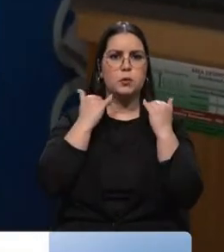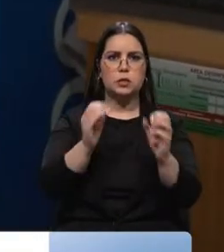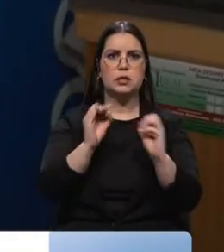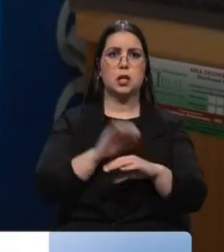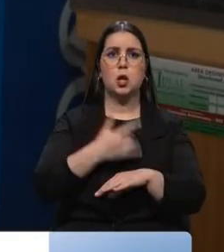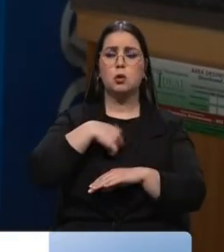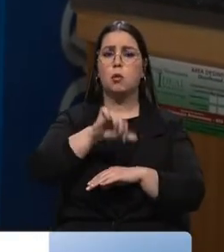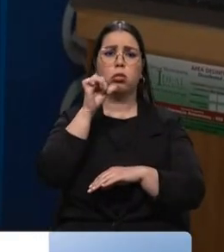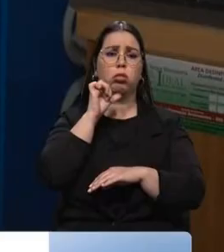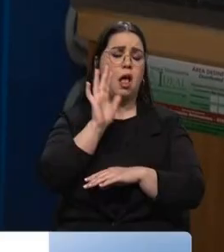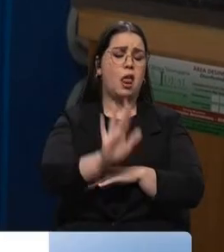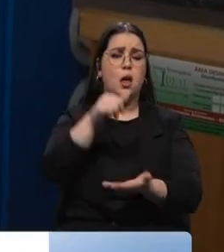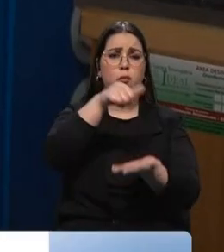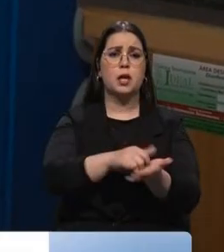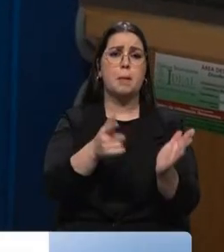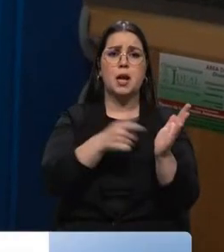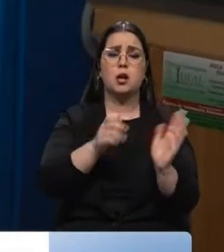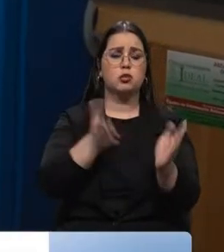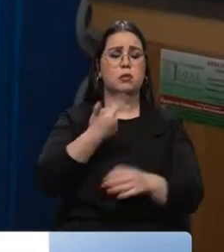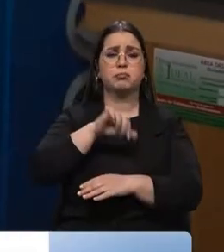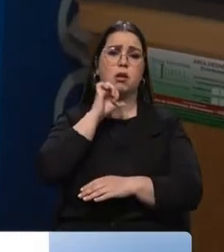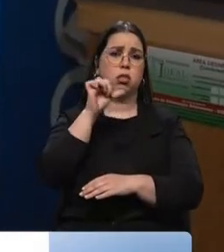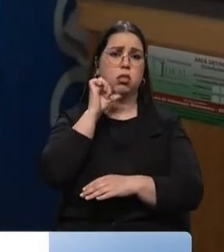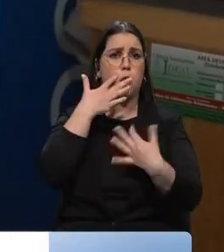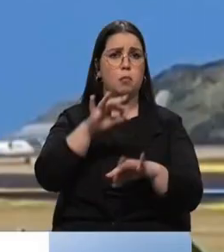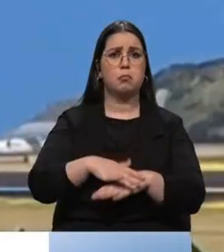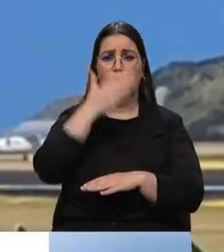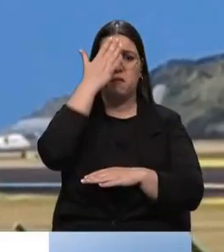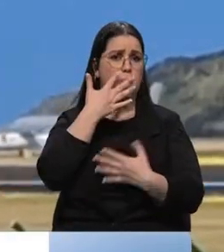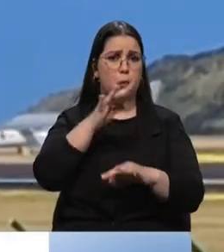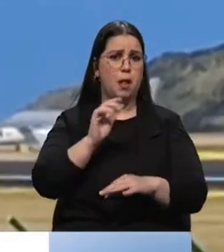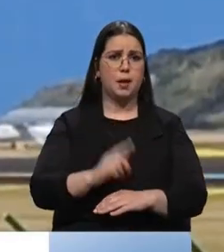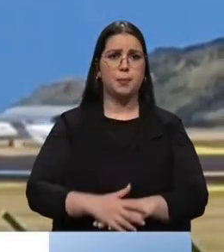a essa base militar aqui dos americanos e acho perfeitamente normal.